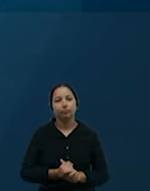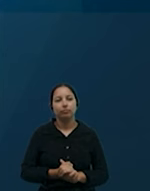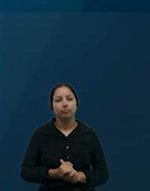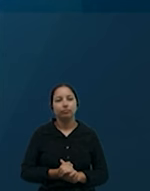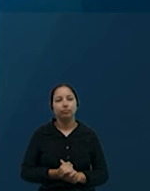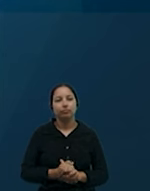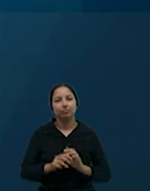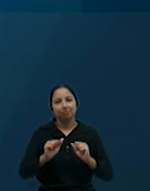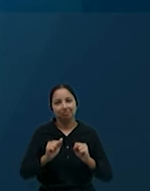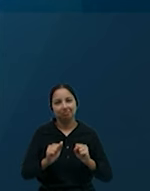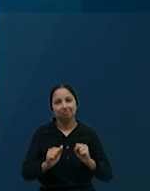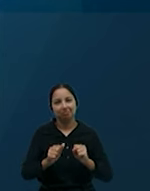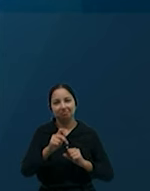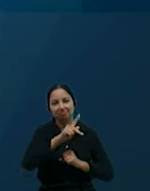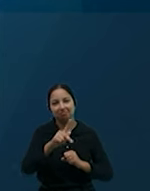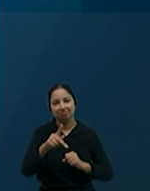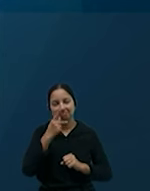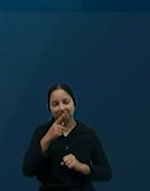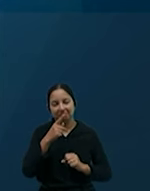presidência.